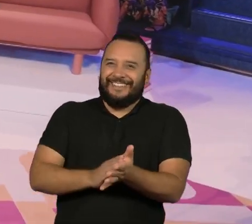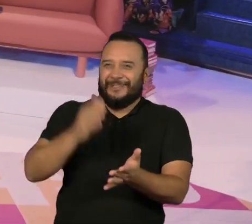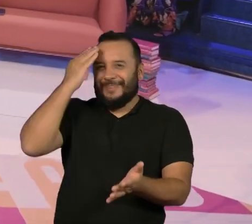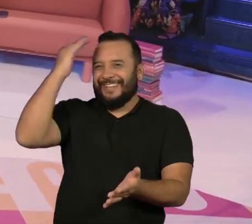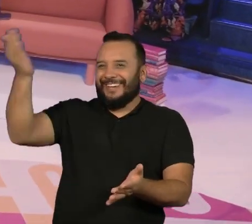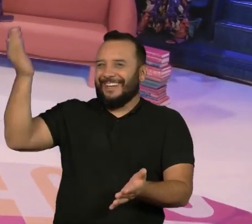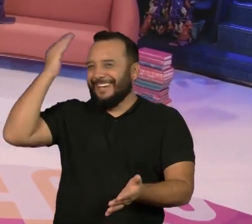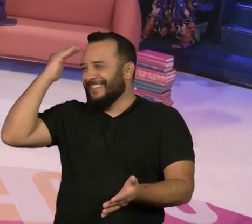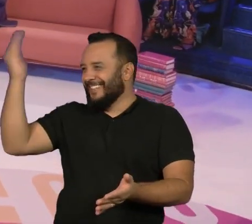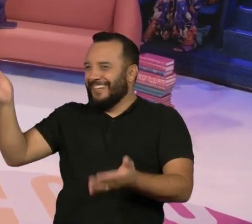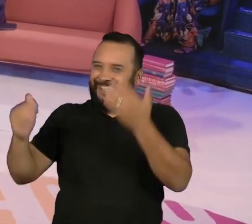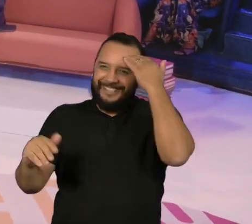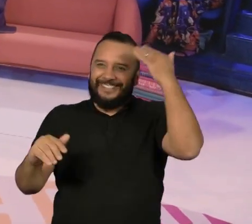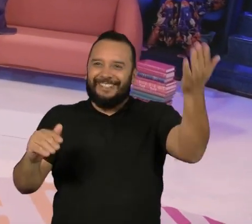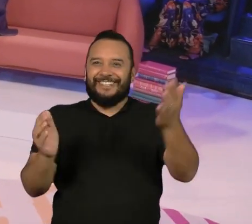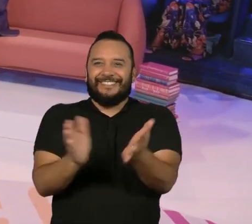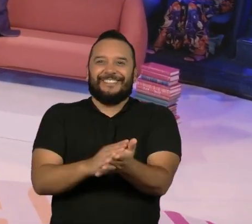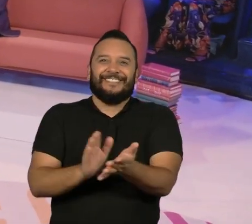Obrigado, turma.